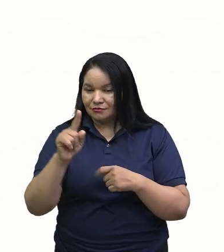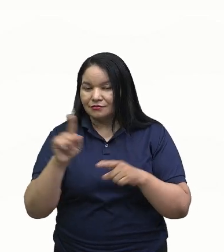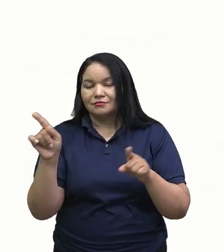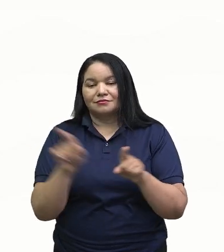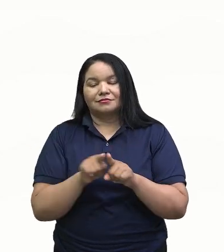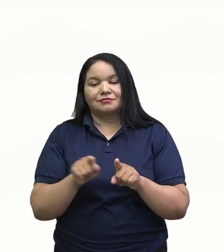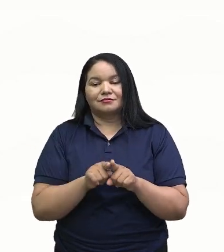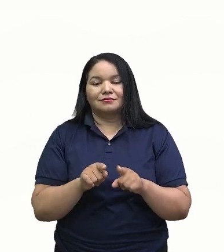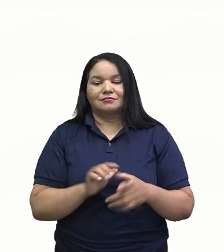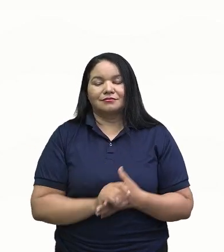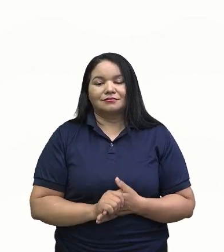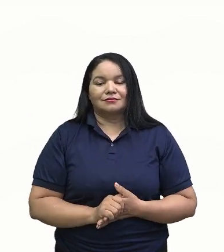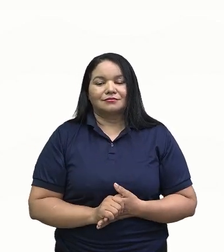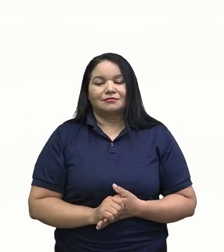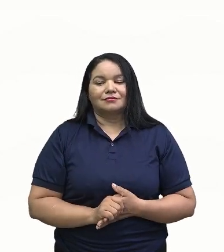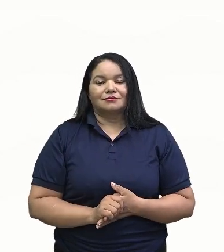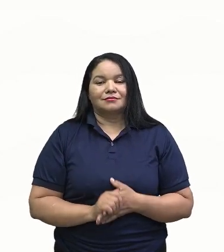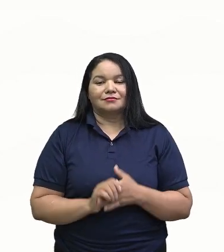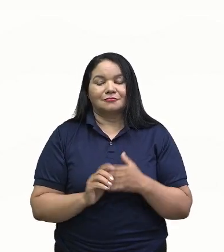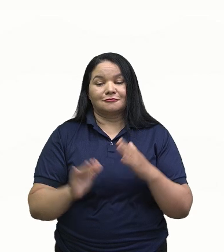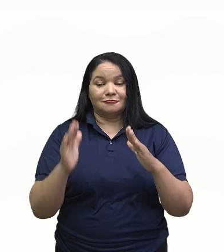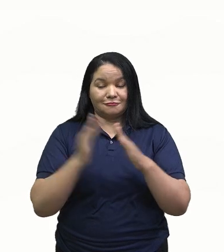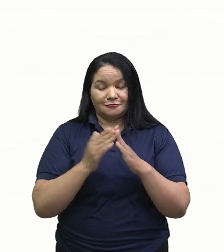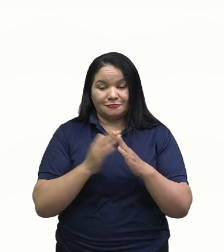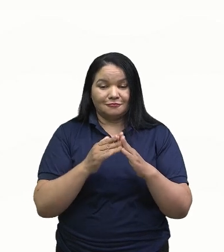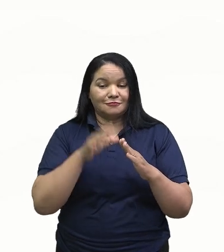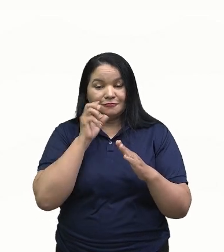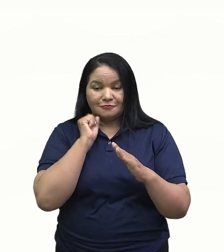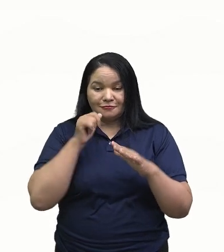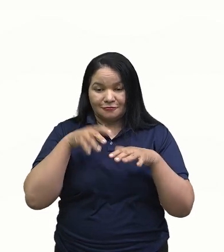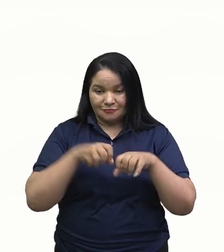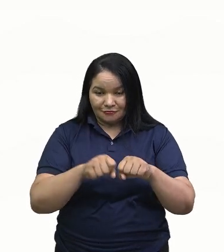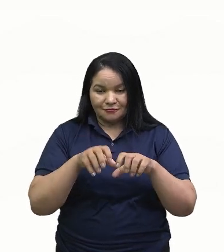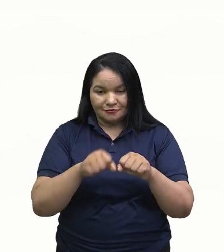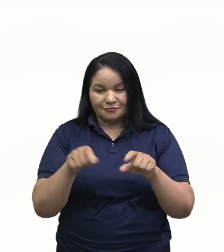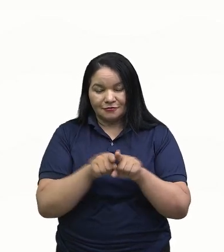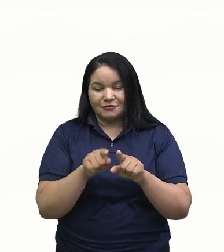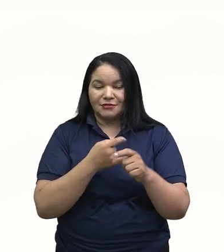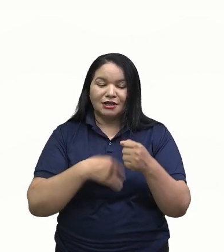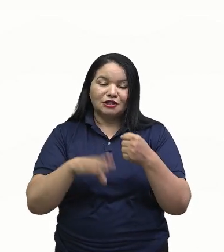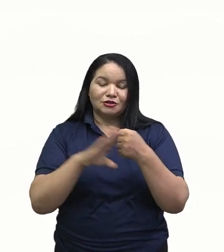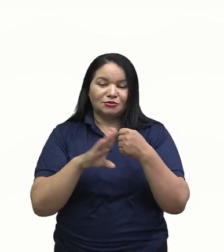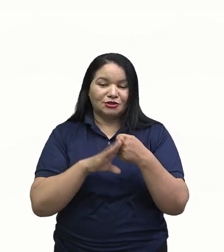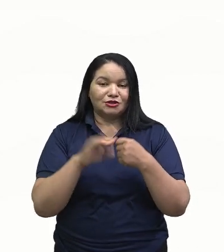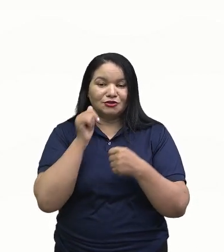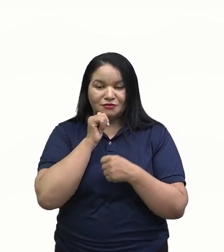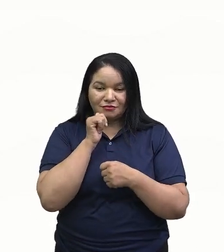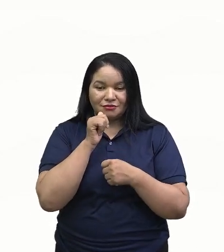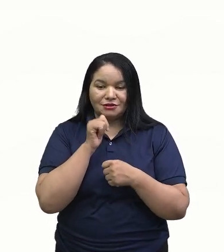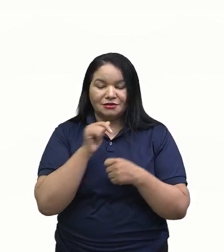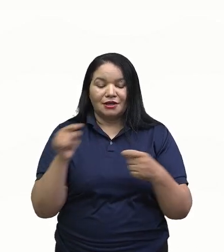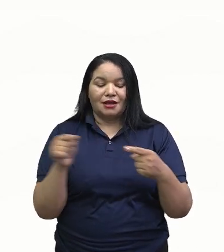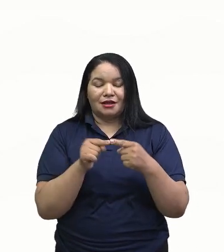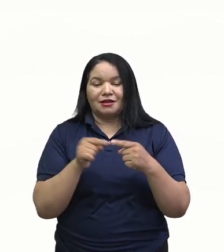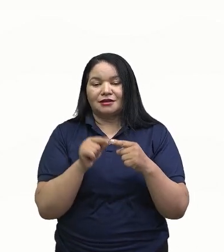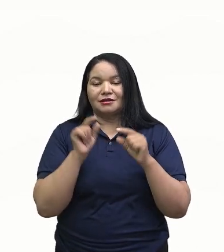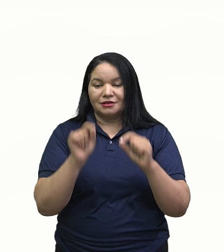novamente. Então, padaria é um substantivo feminino. Logo, ocorreu